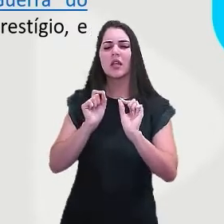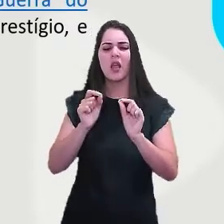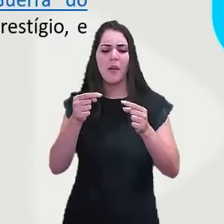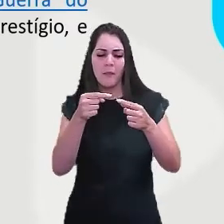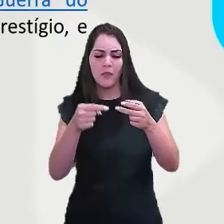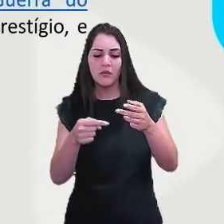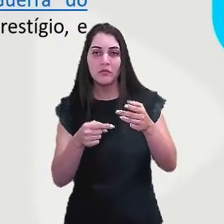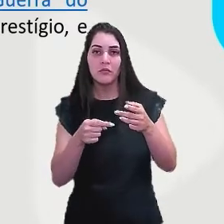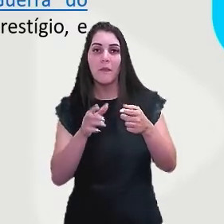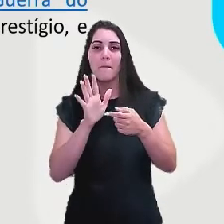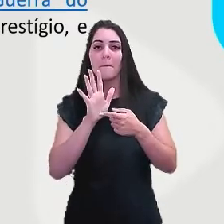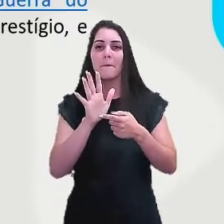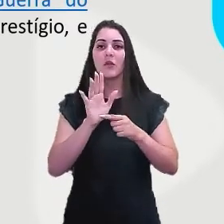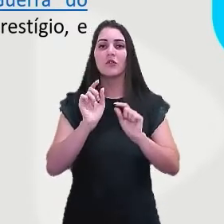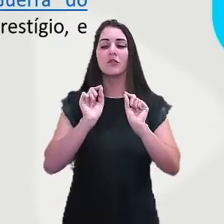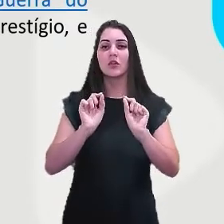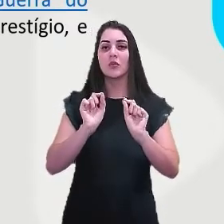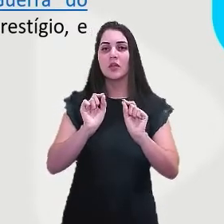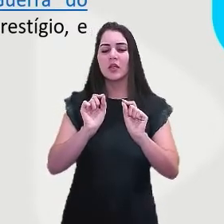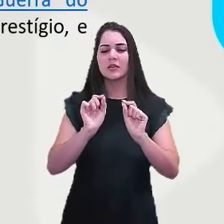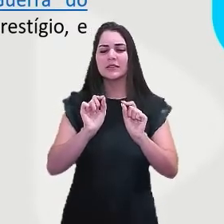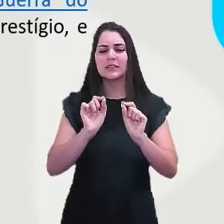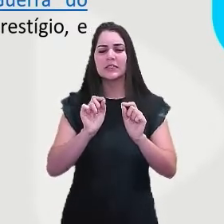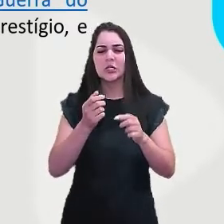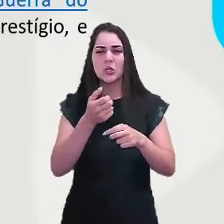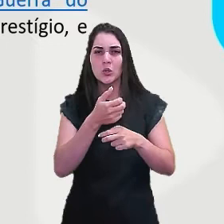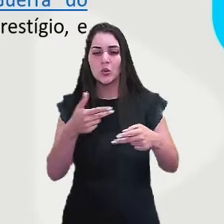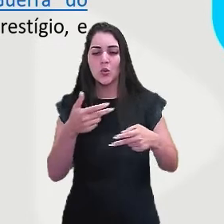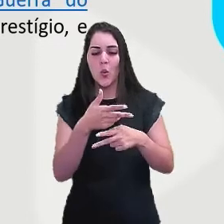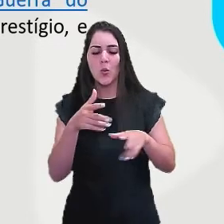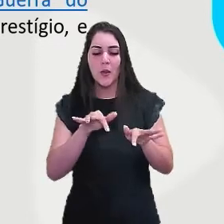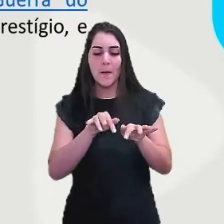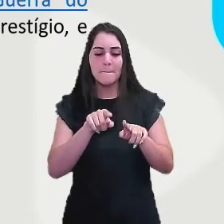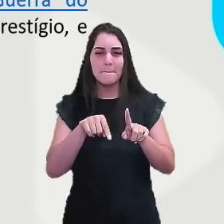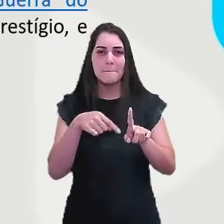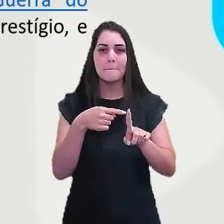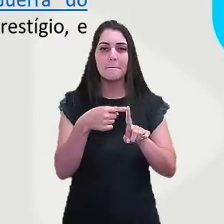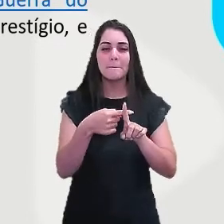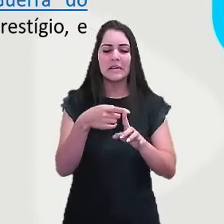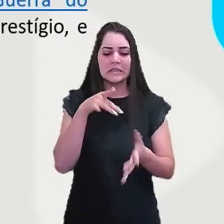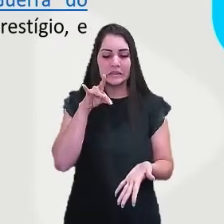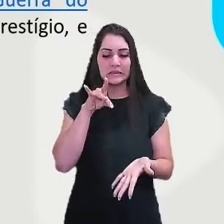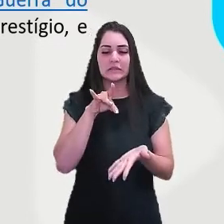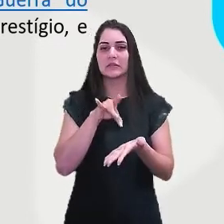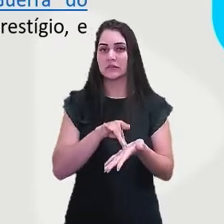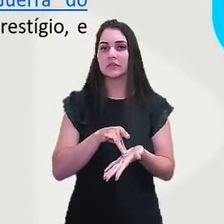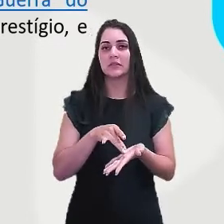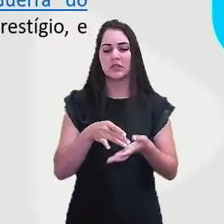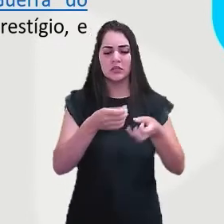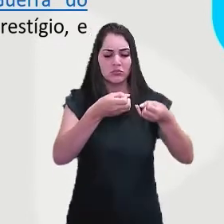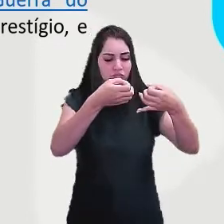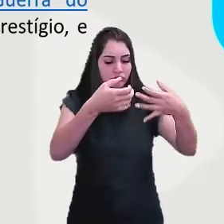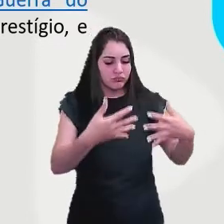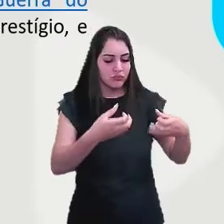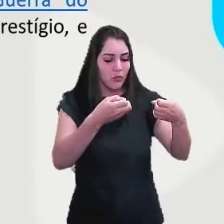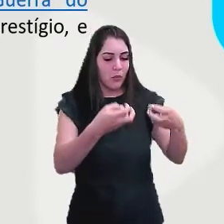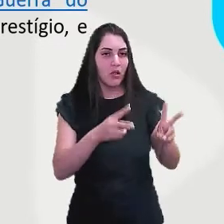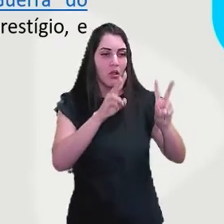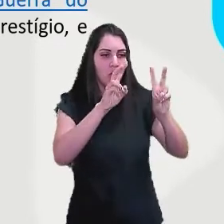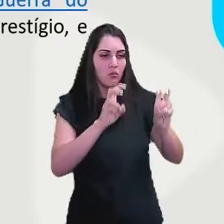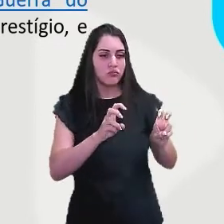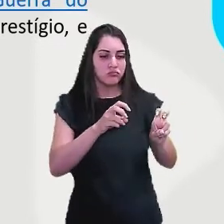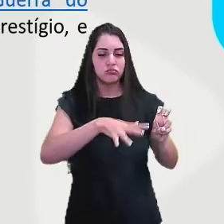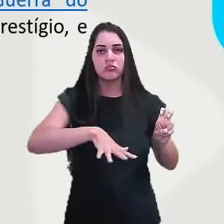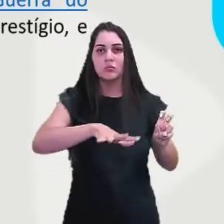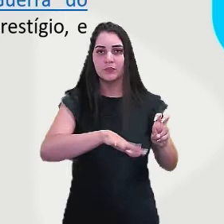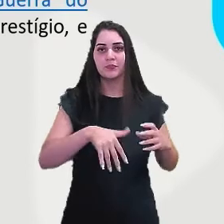gente vai trazendo questões que sejam mais absolutas para explicar o contexto